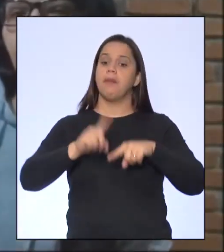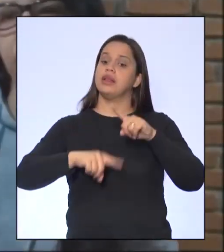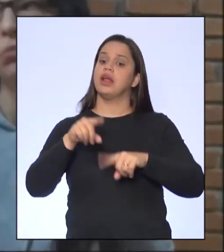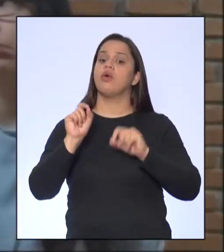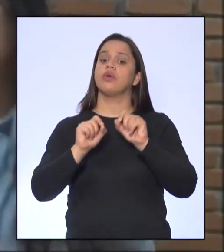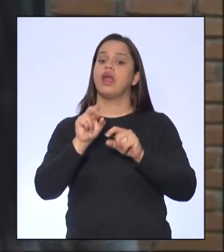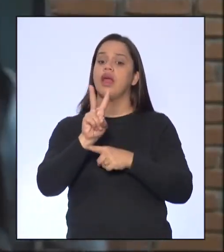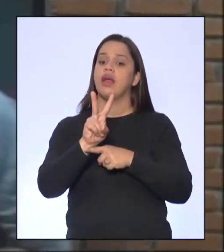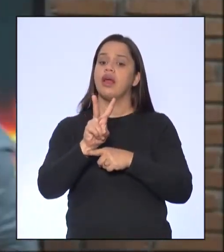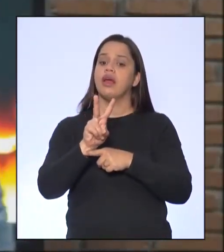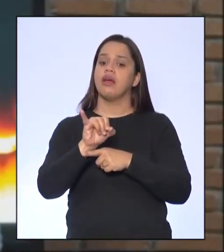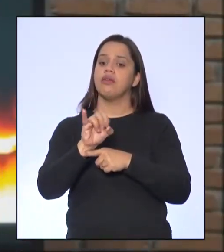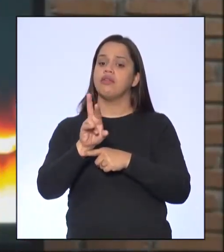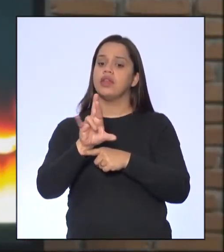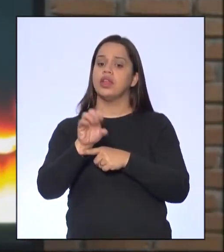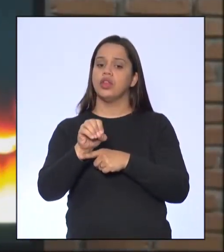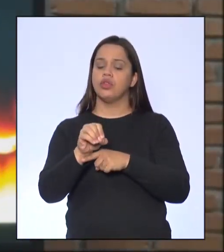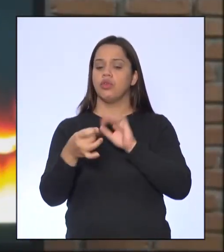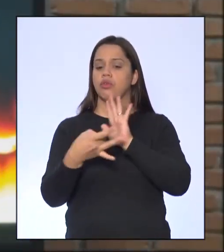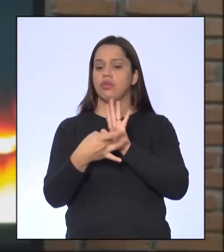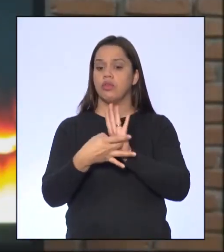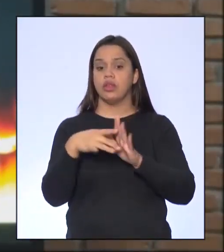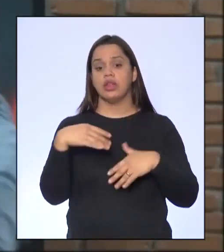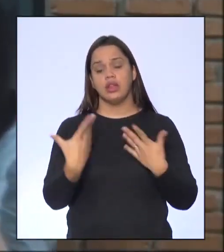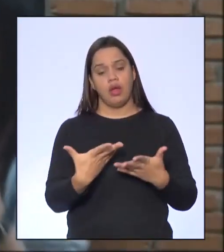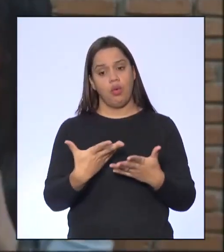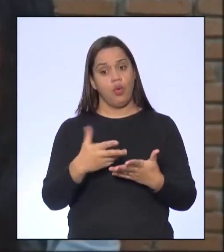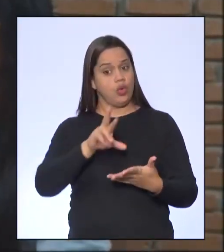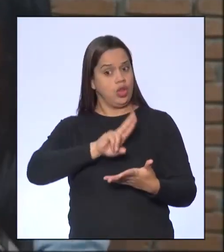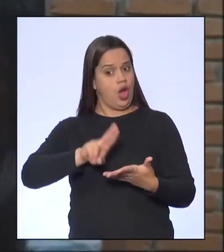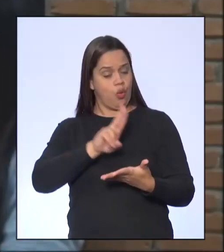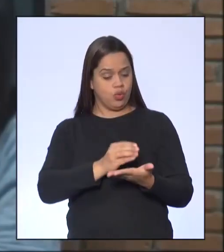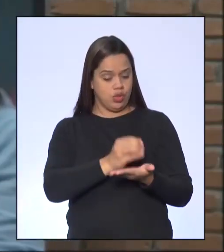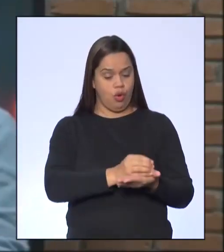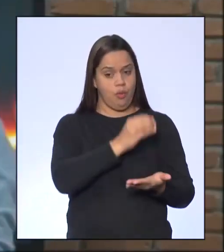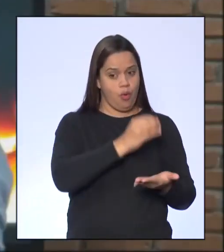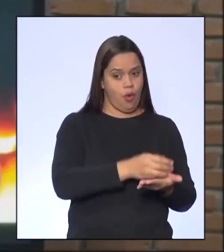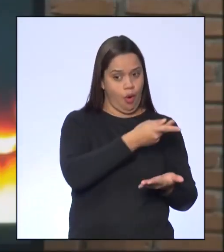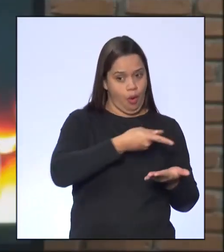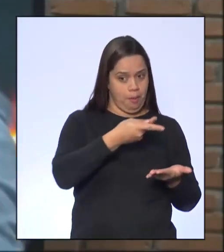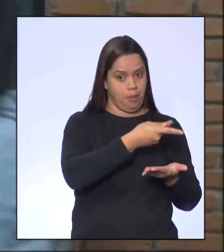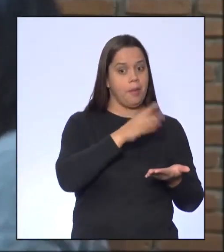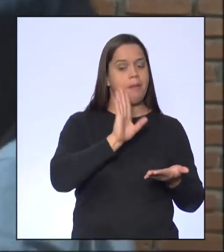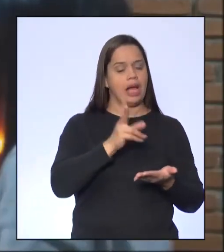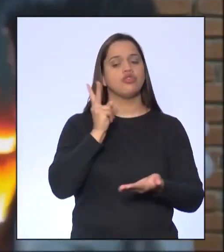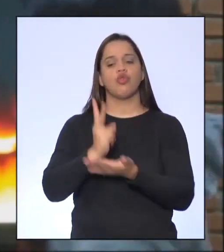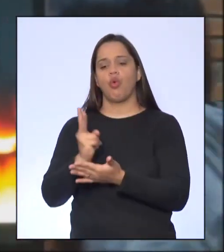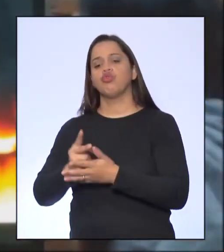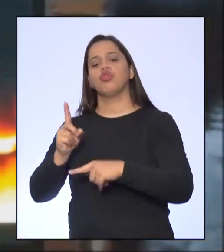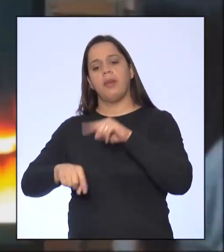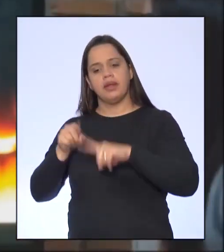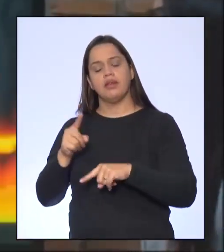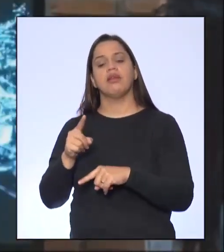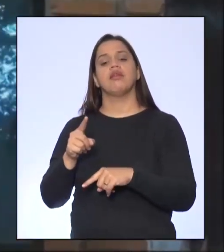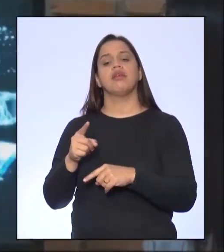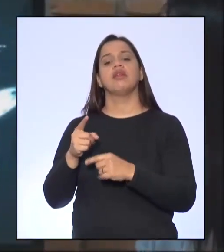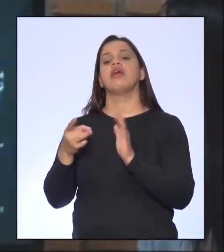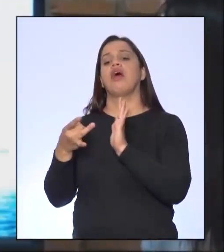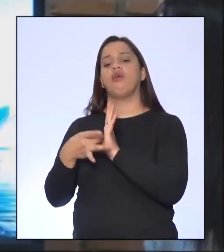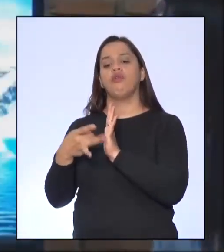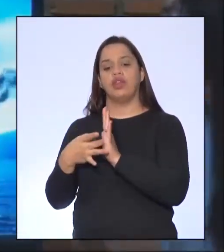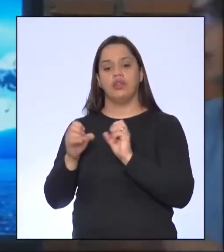material? Vidro. Não tem utilidade como copo, mas continua sendo vidro. Agora observe este outro caso.